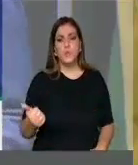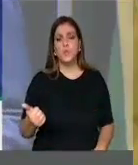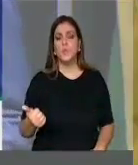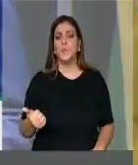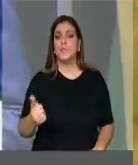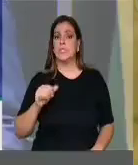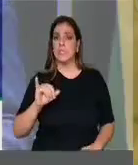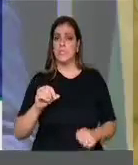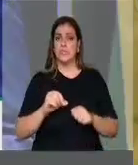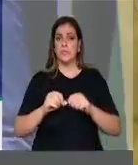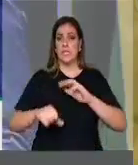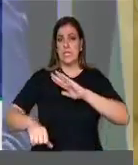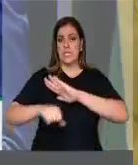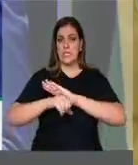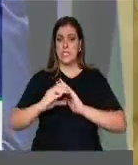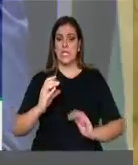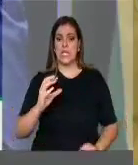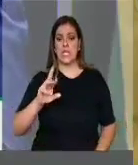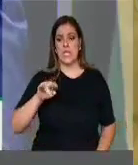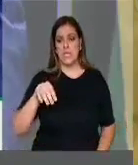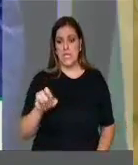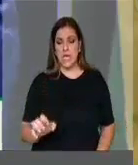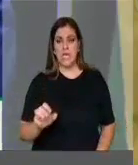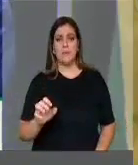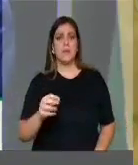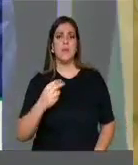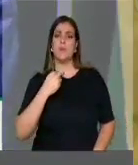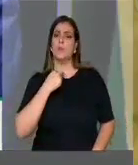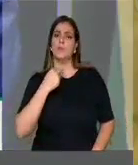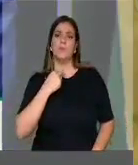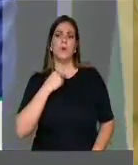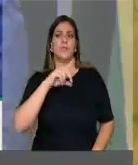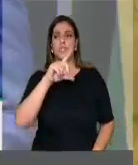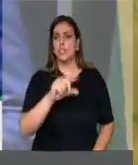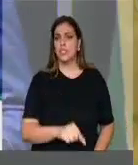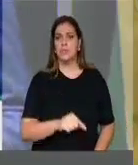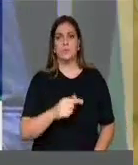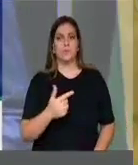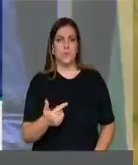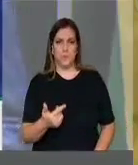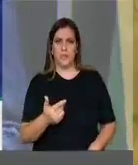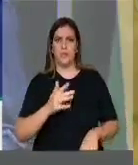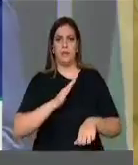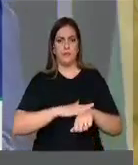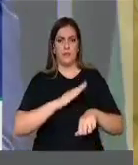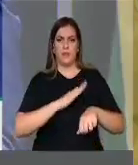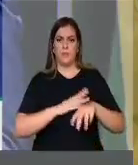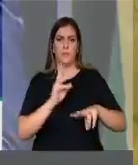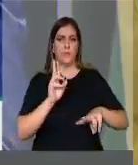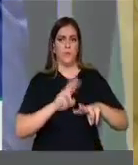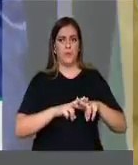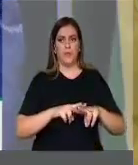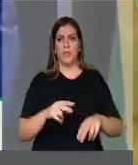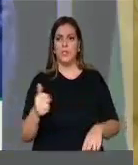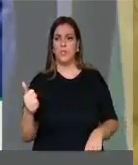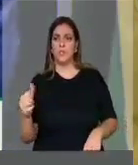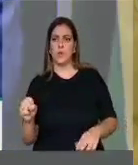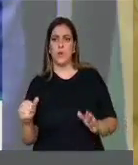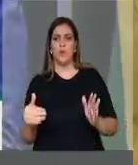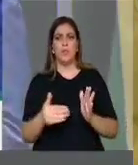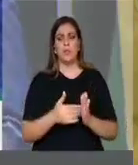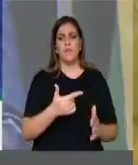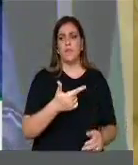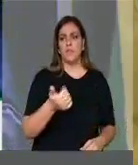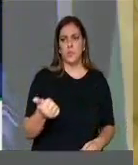sabemos que não tem por que atenuar o crime para menores de 21 até os 18 anos que cometam crimes, porque existe